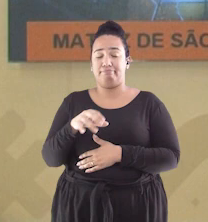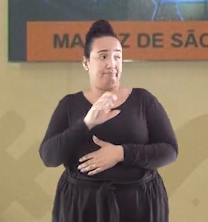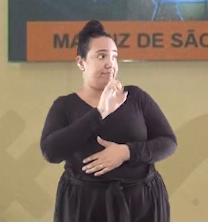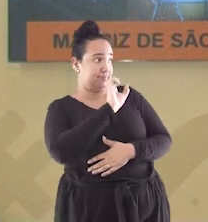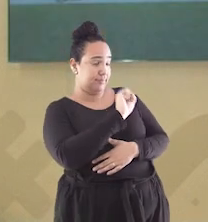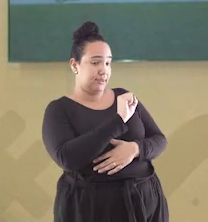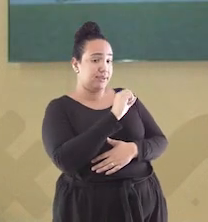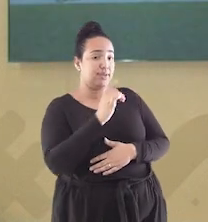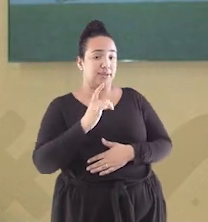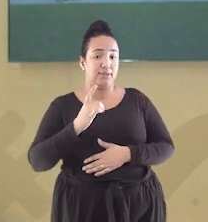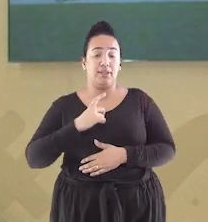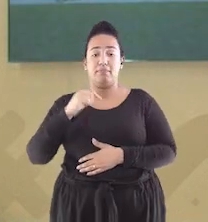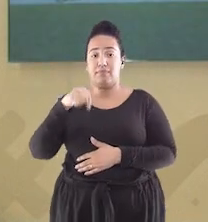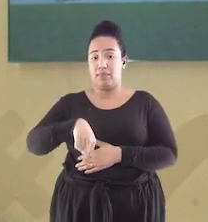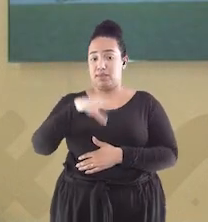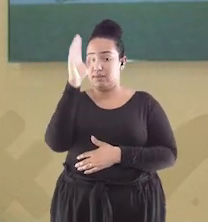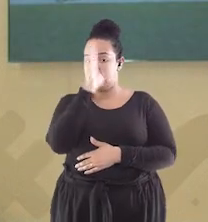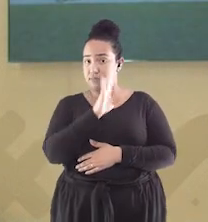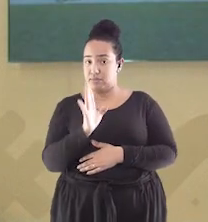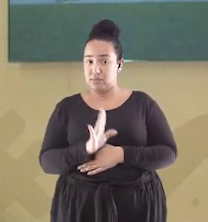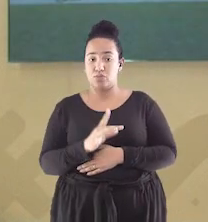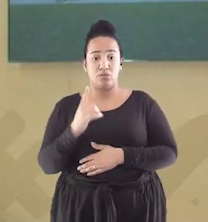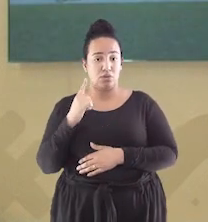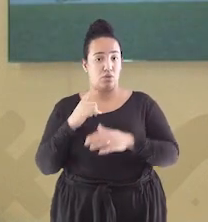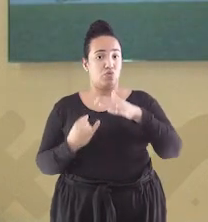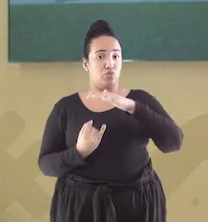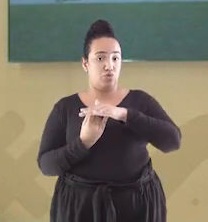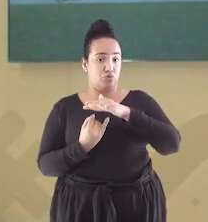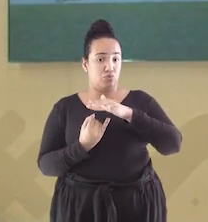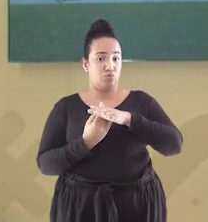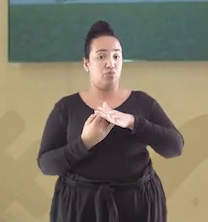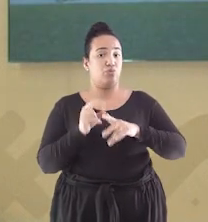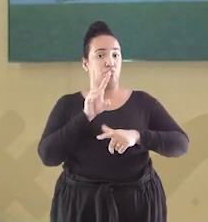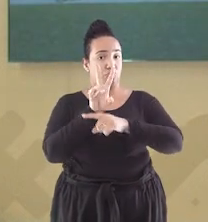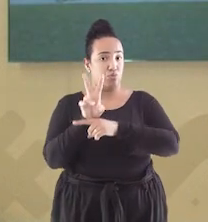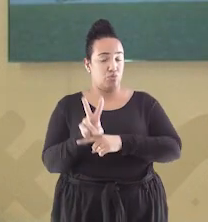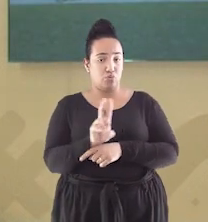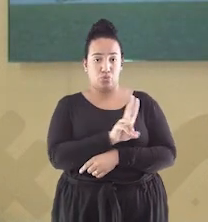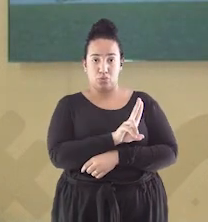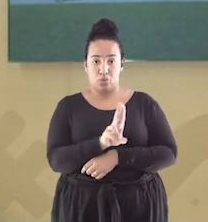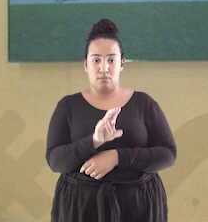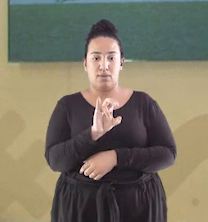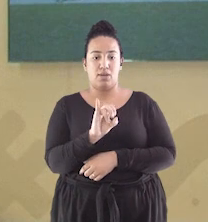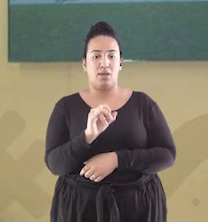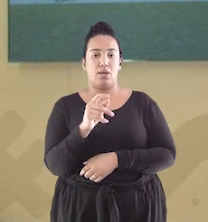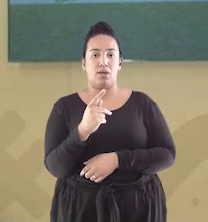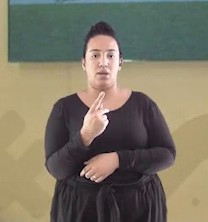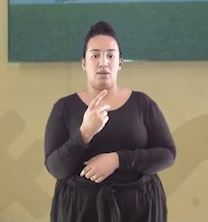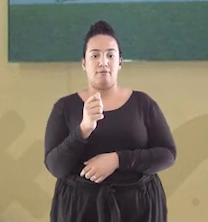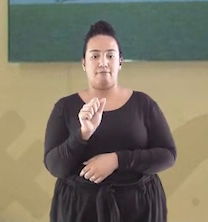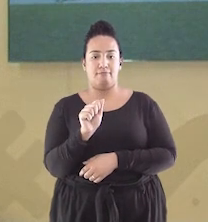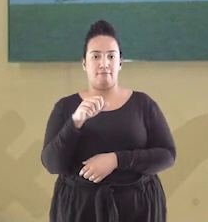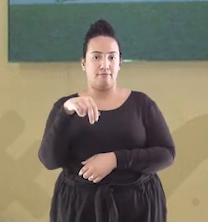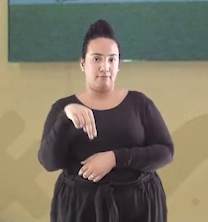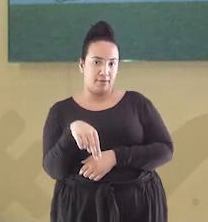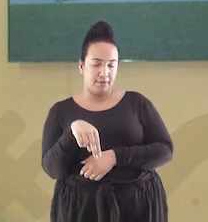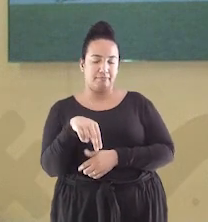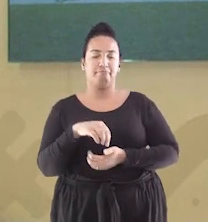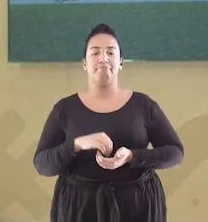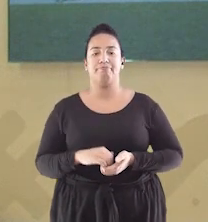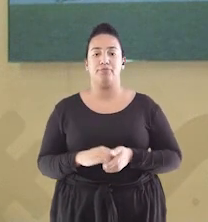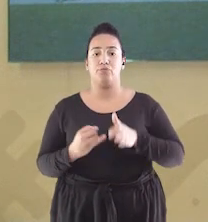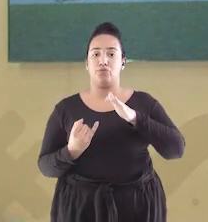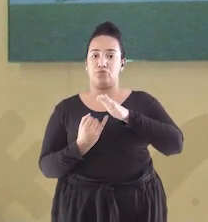No Brasil, o órgão que cuida do patrimônio histórico é o IPHAN, Instituto do Patrimônio Histórico e